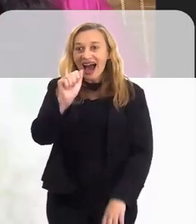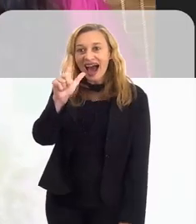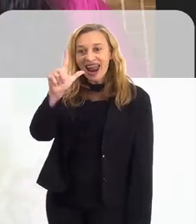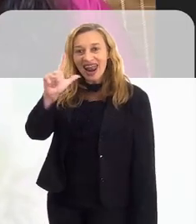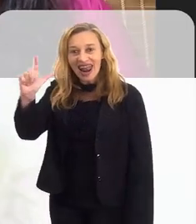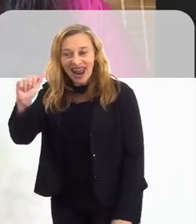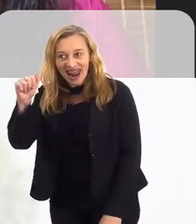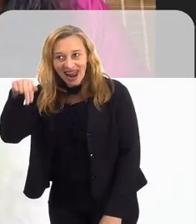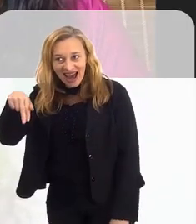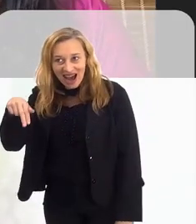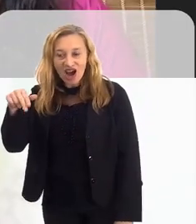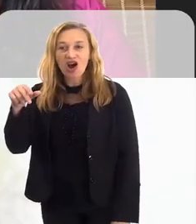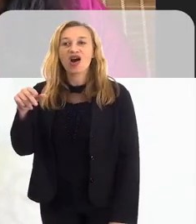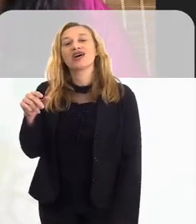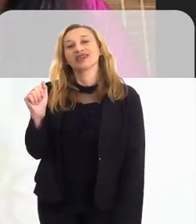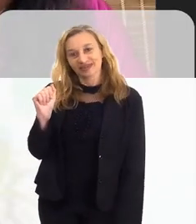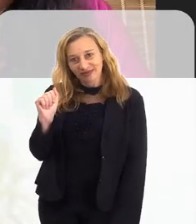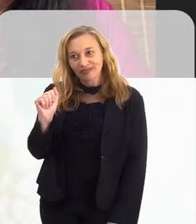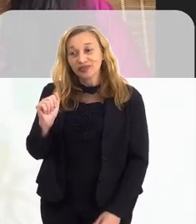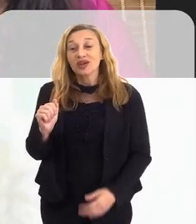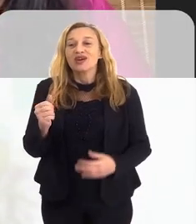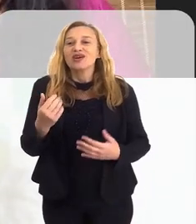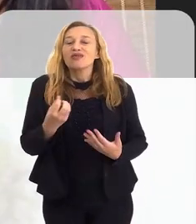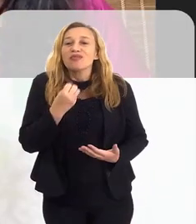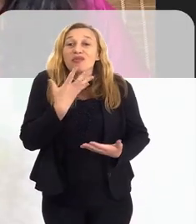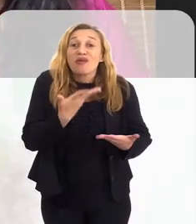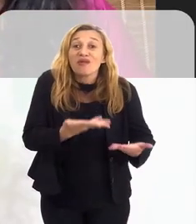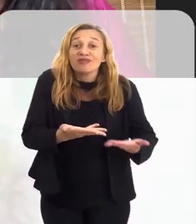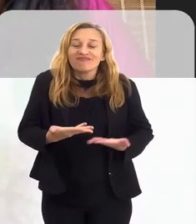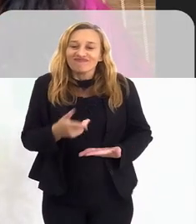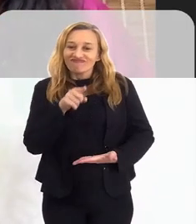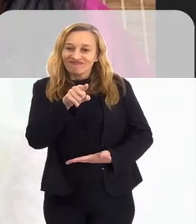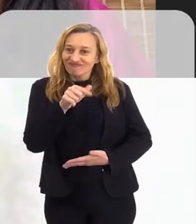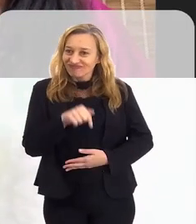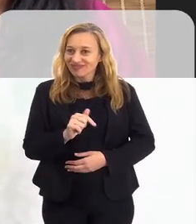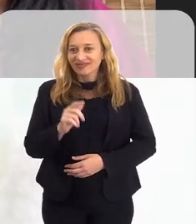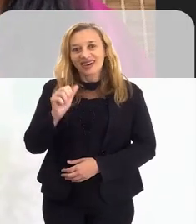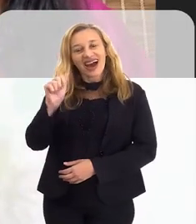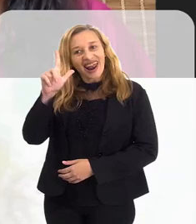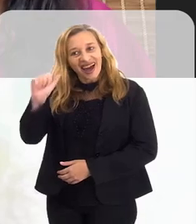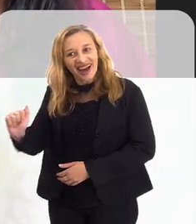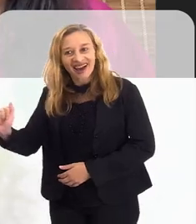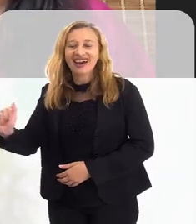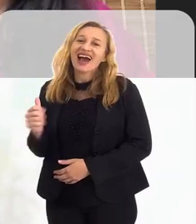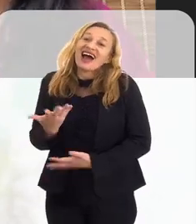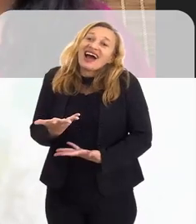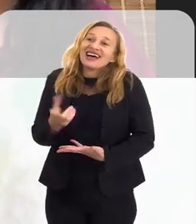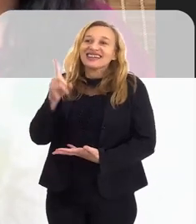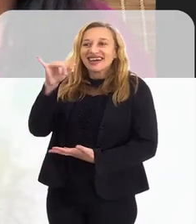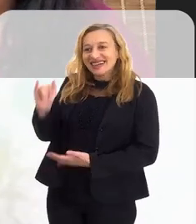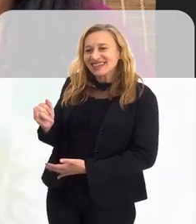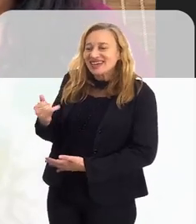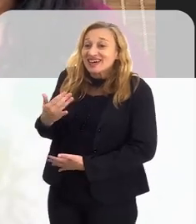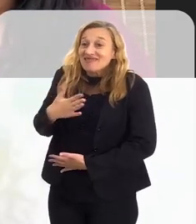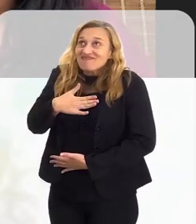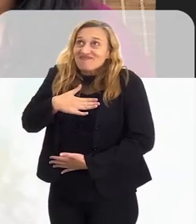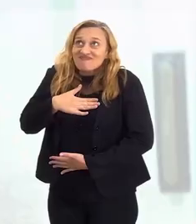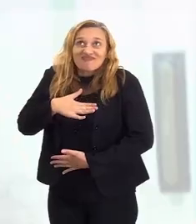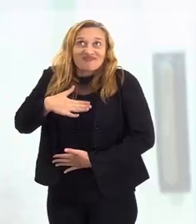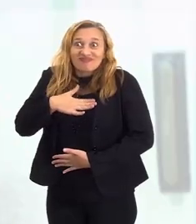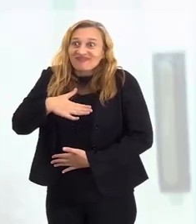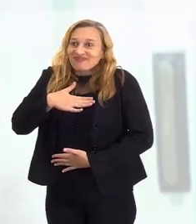educação, Alan Rocha Damasceno. Um prazer receber você aqui, Alan. Ô, Dani, prazer é tudo